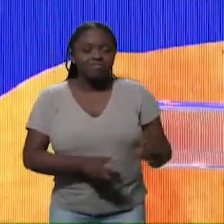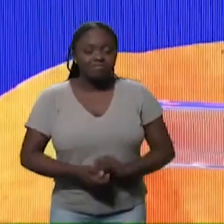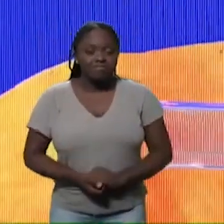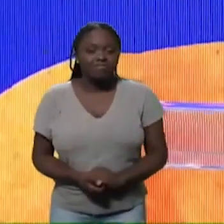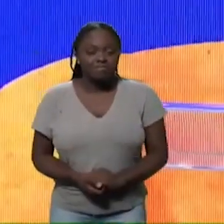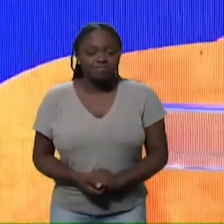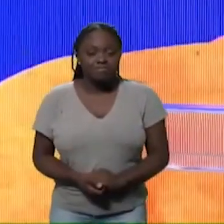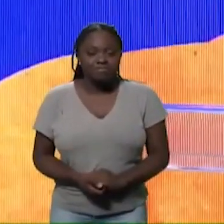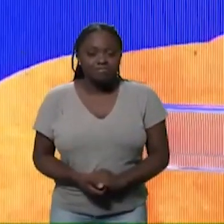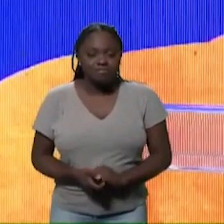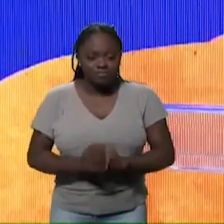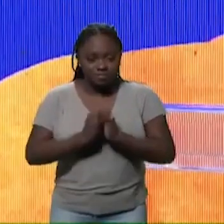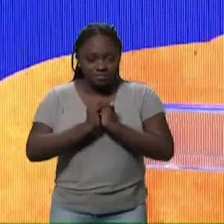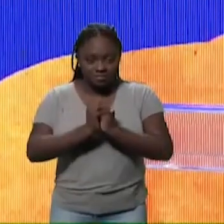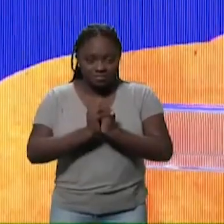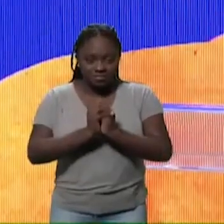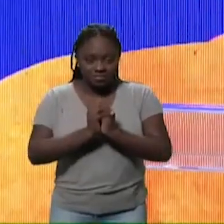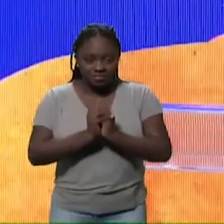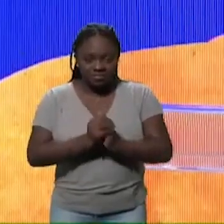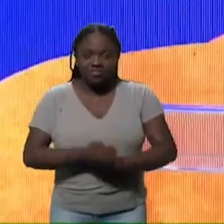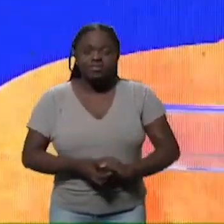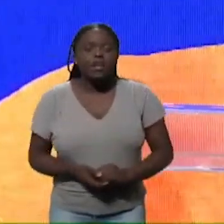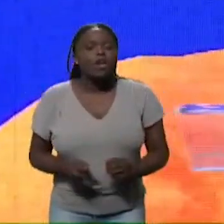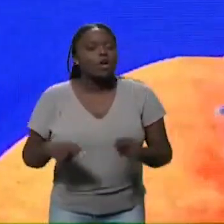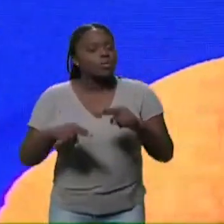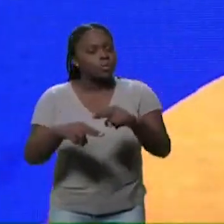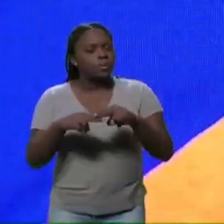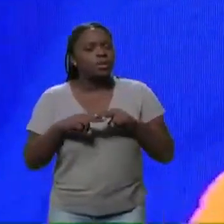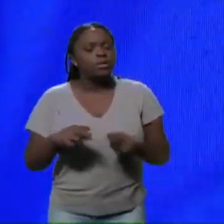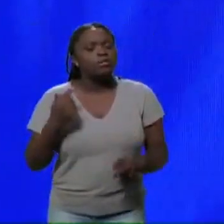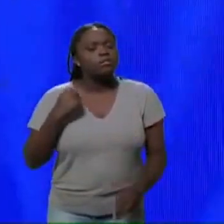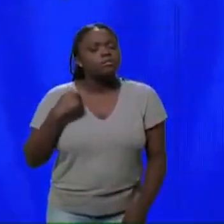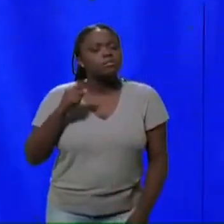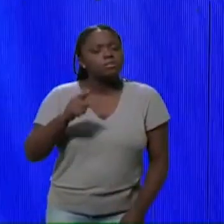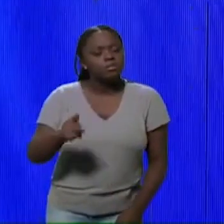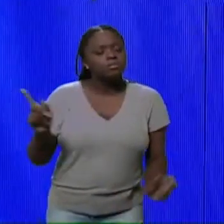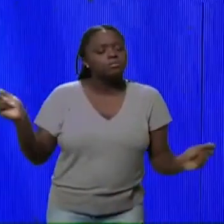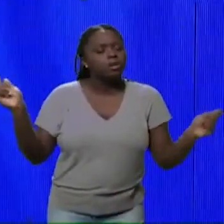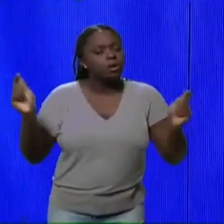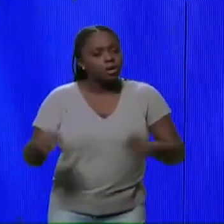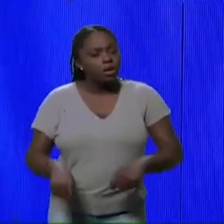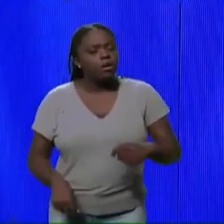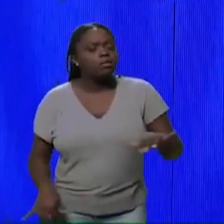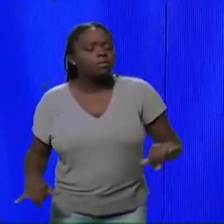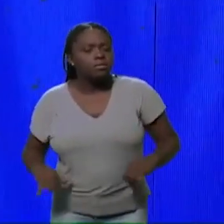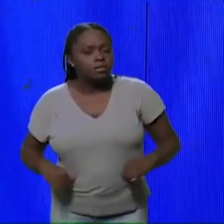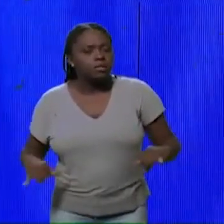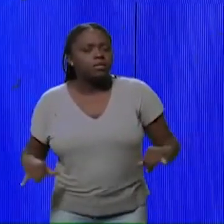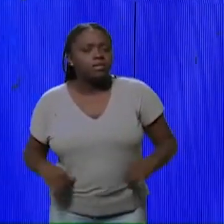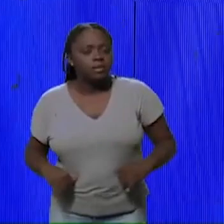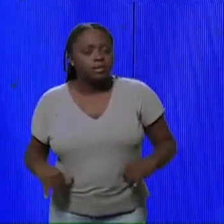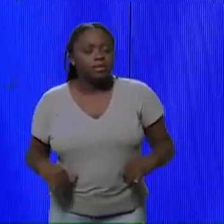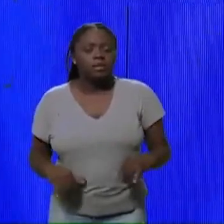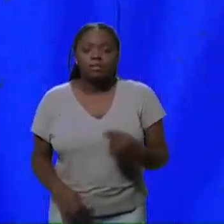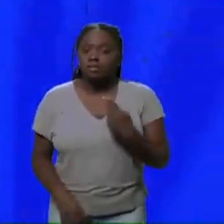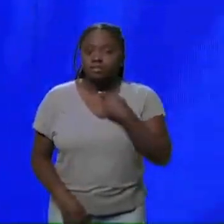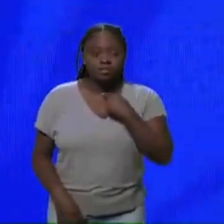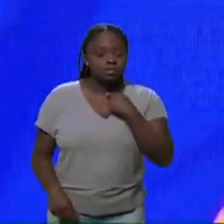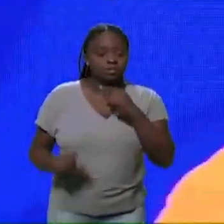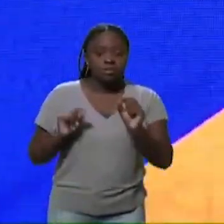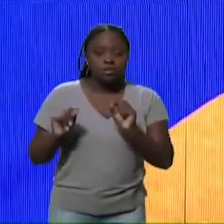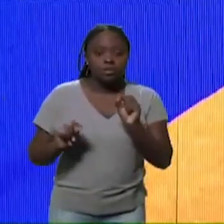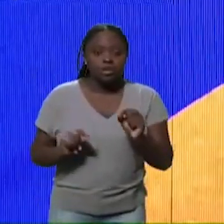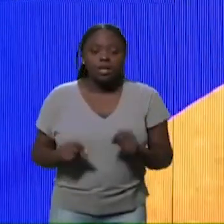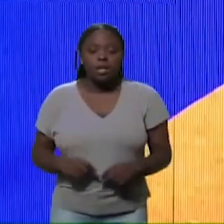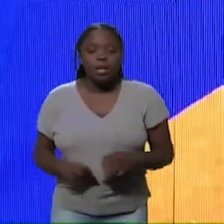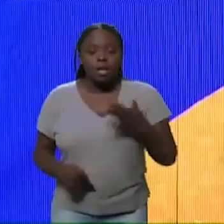Quem entende o que eu estou falando? Por isso que eu e você podemos sofrer na vida. O que a gente não pode é negociar